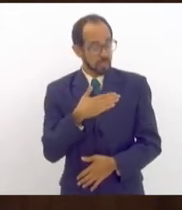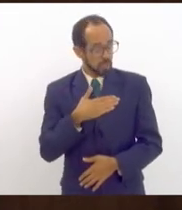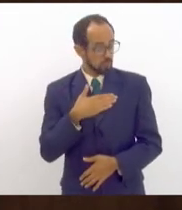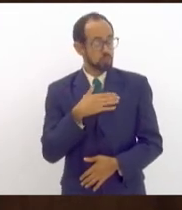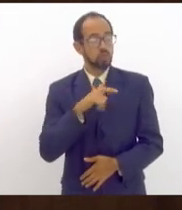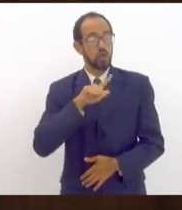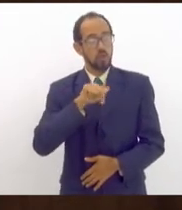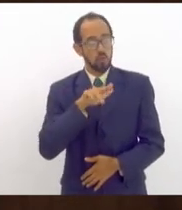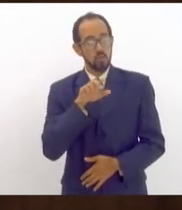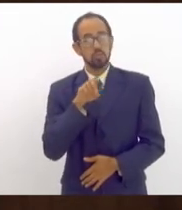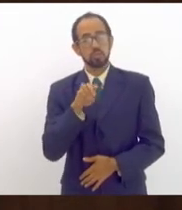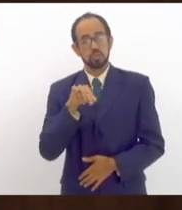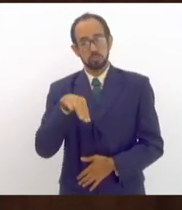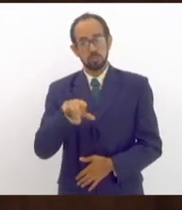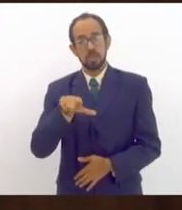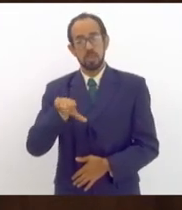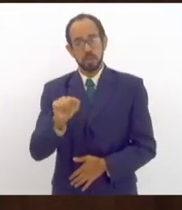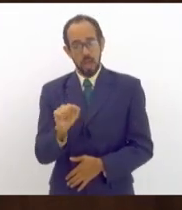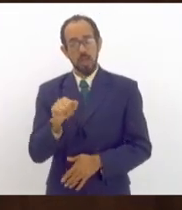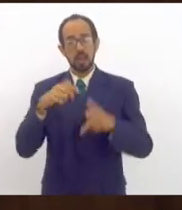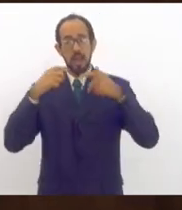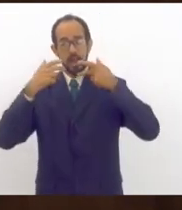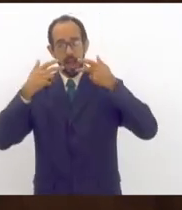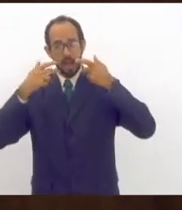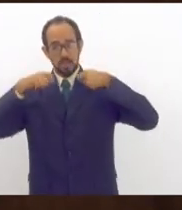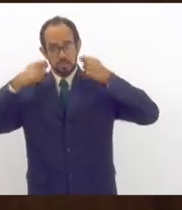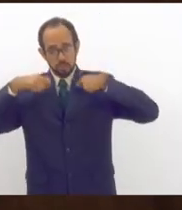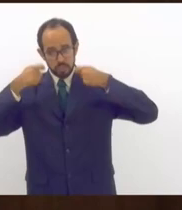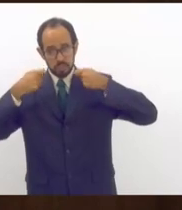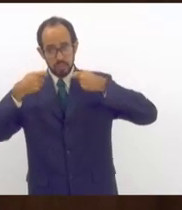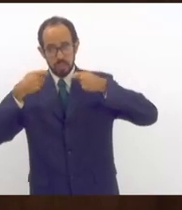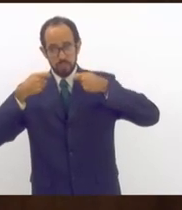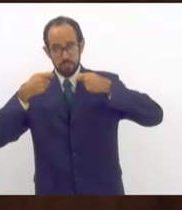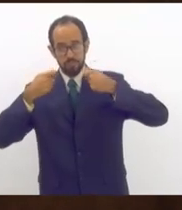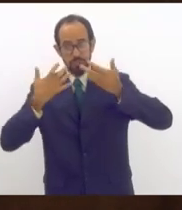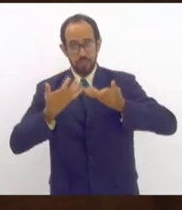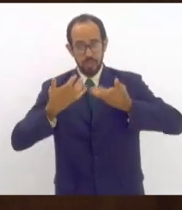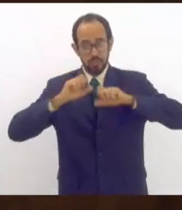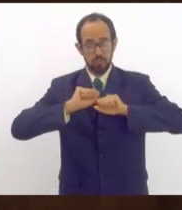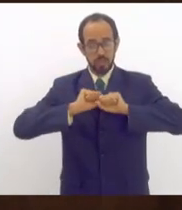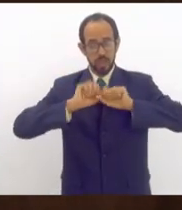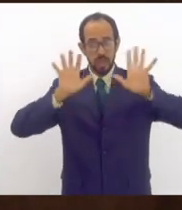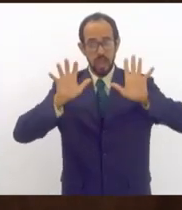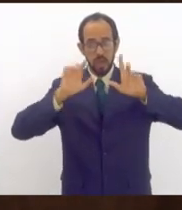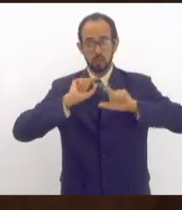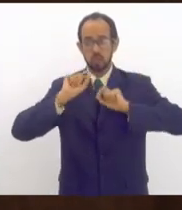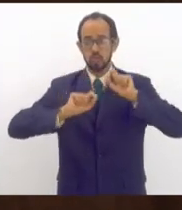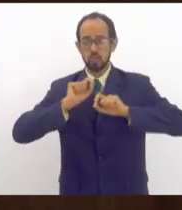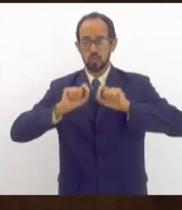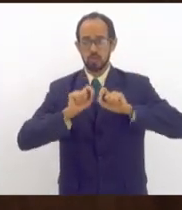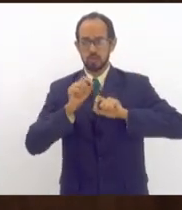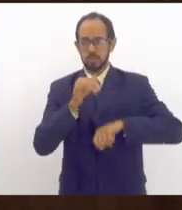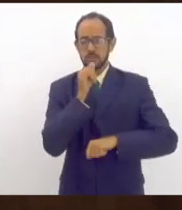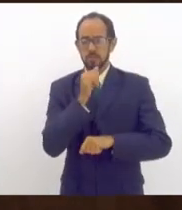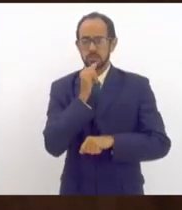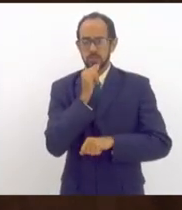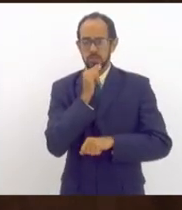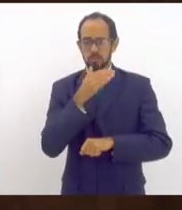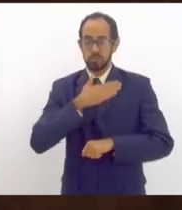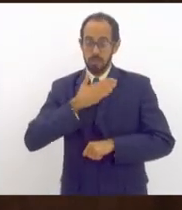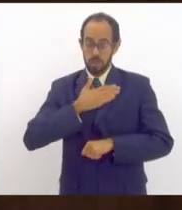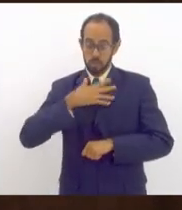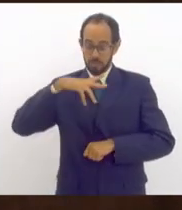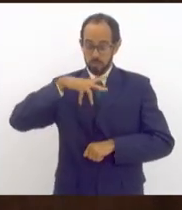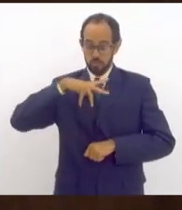gostamos da artista Ludmila Quero deixar absolutamente claro que por exemplo no meu caso